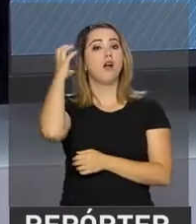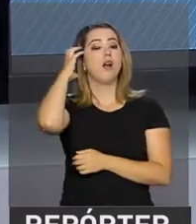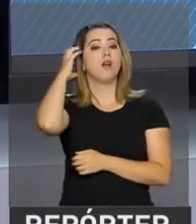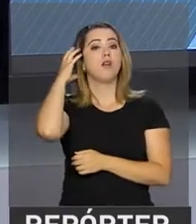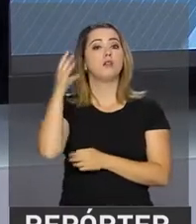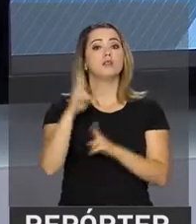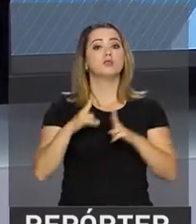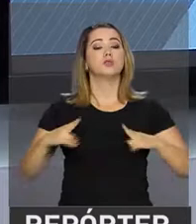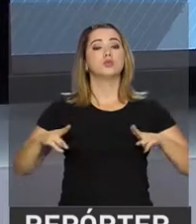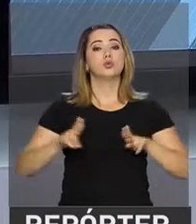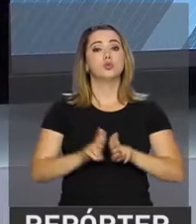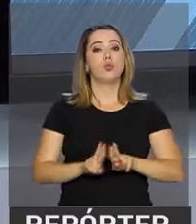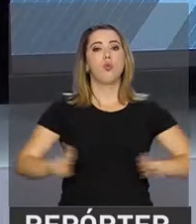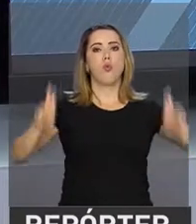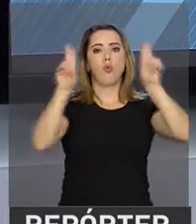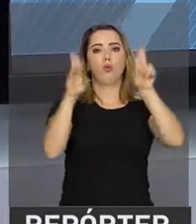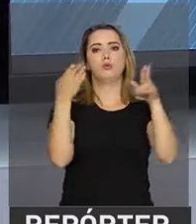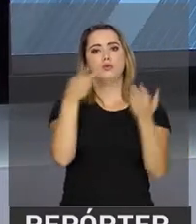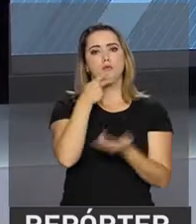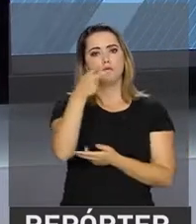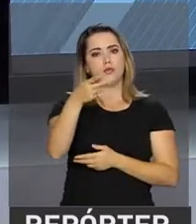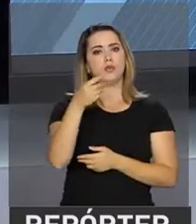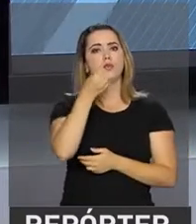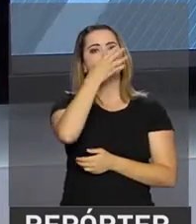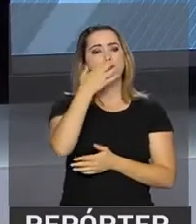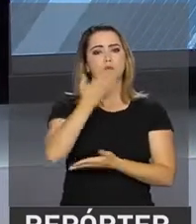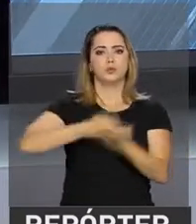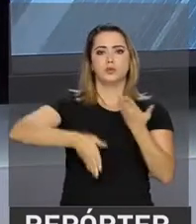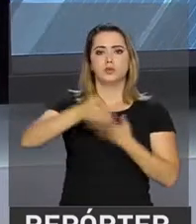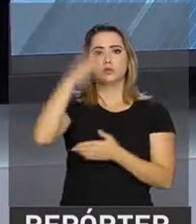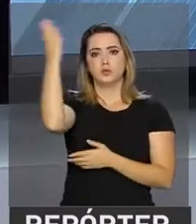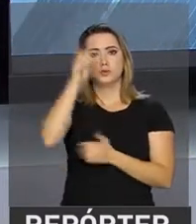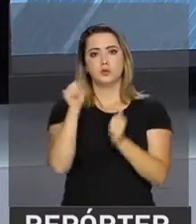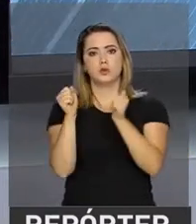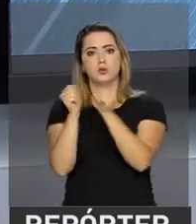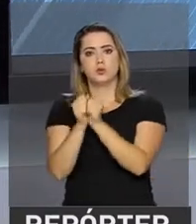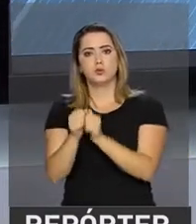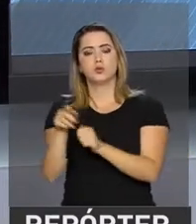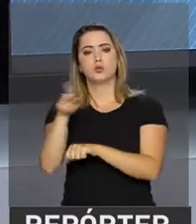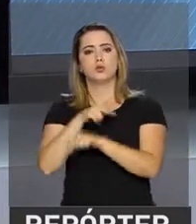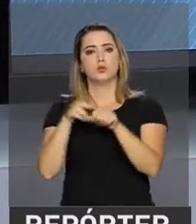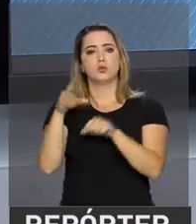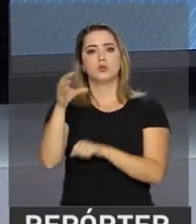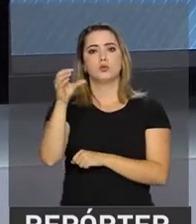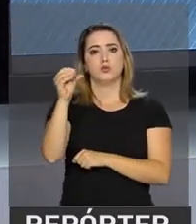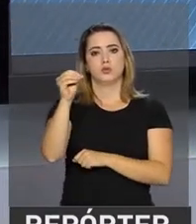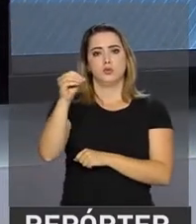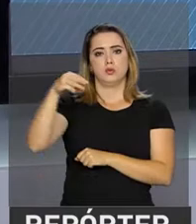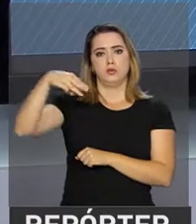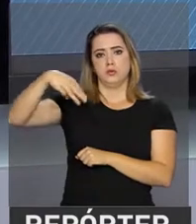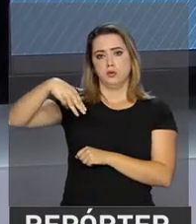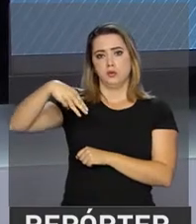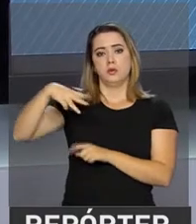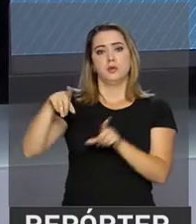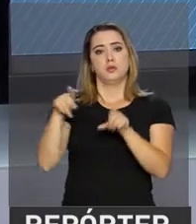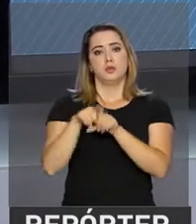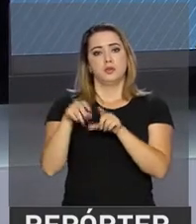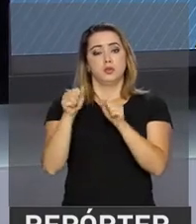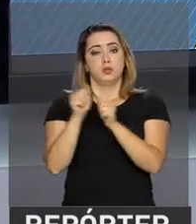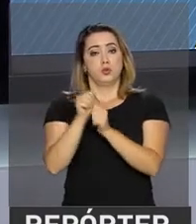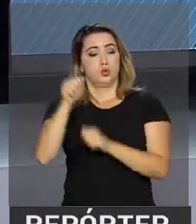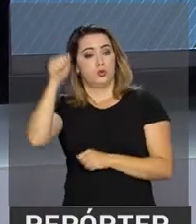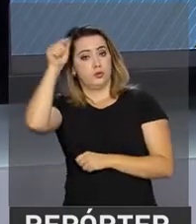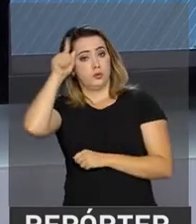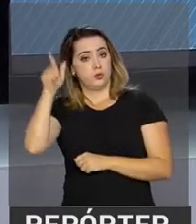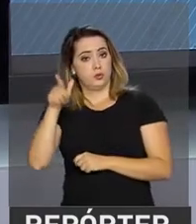Rádio ONU. Temer destacou o bom relacionamento do Brasil com os países do Oriente Médio, África e América Latina. E